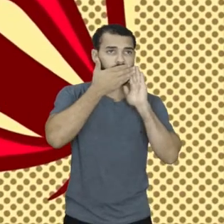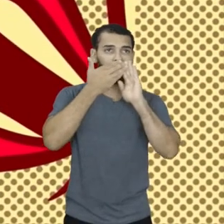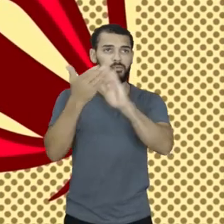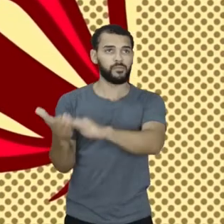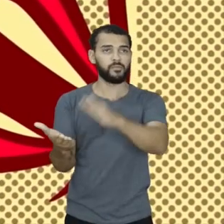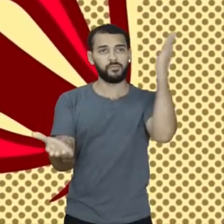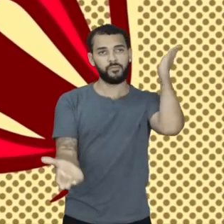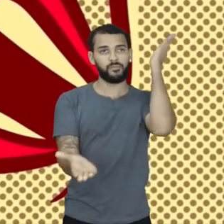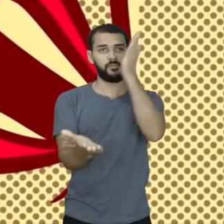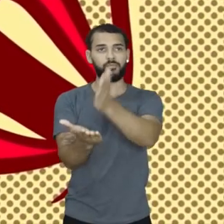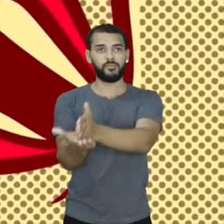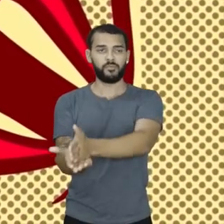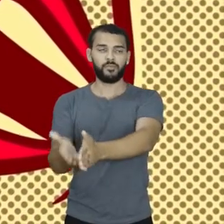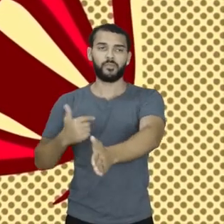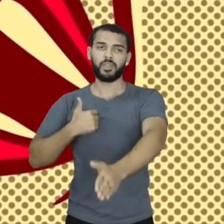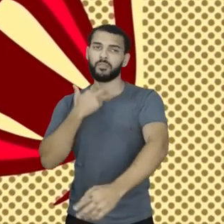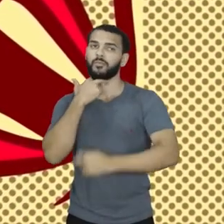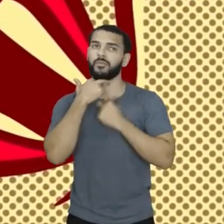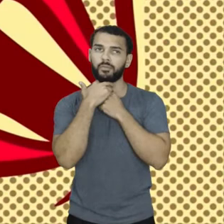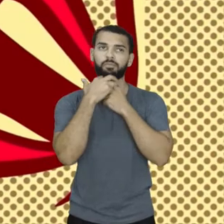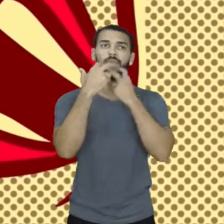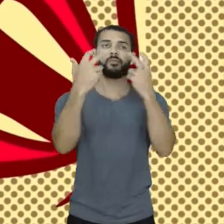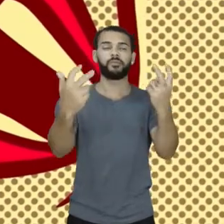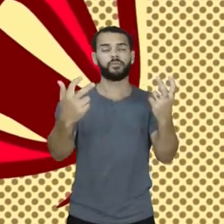agora eu vou falar.